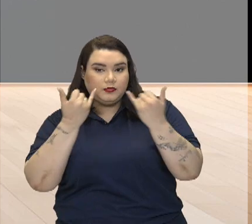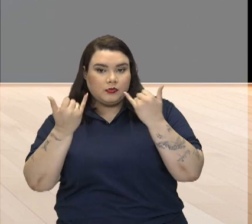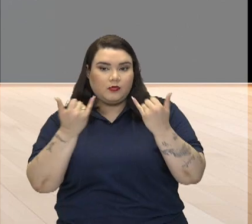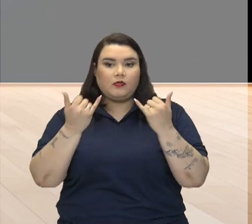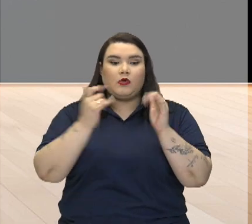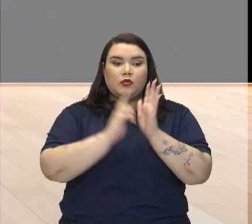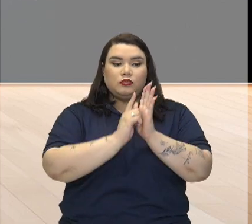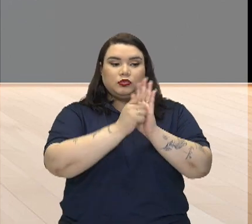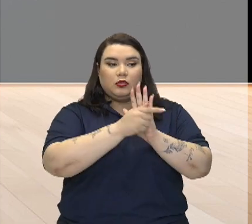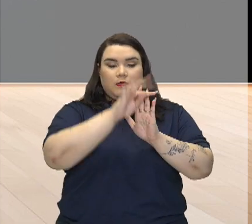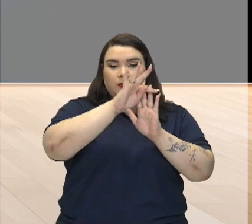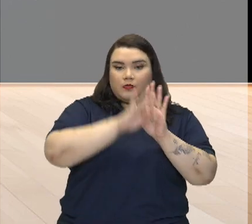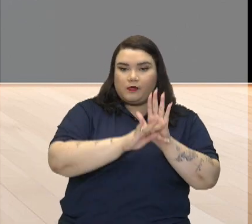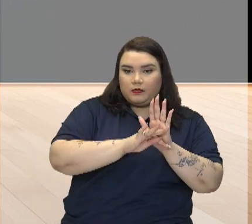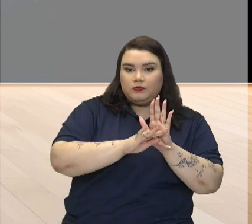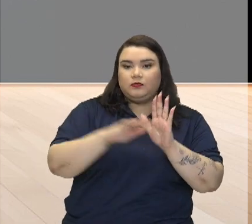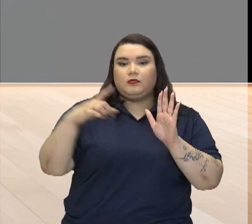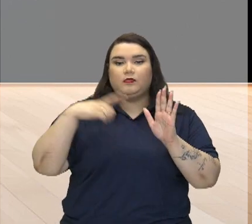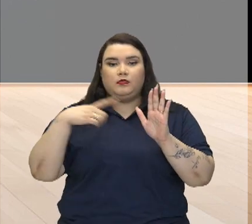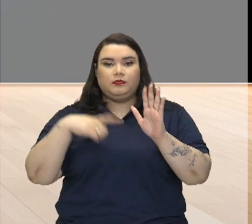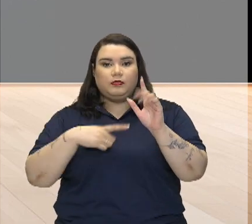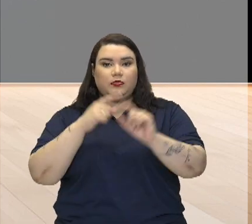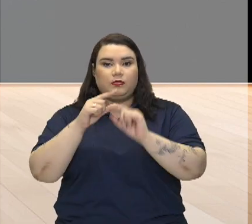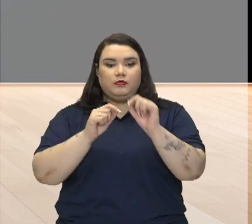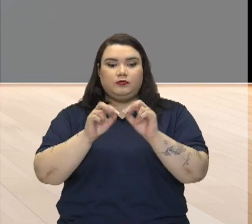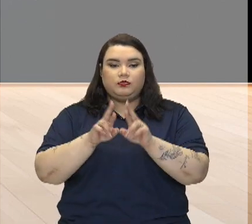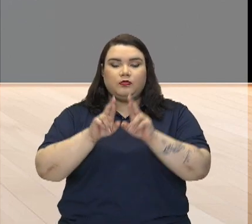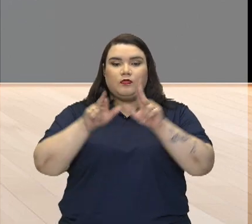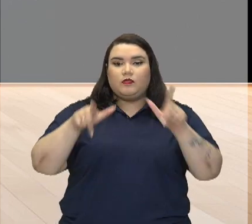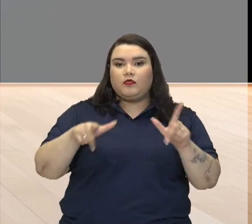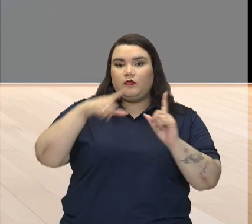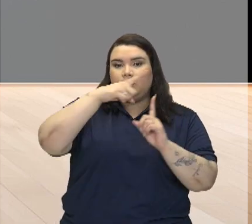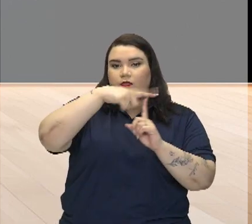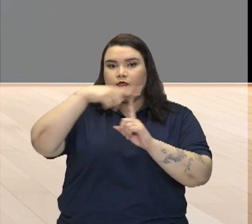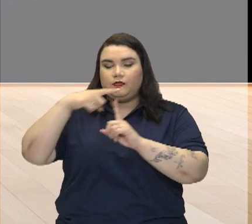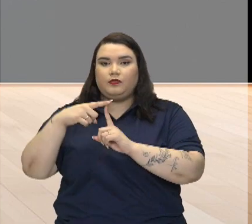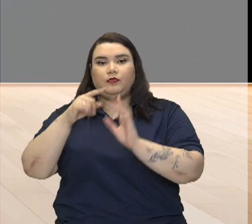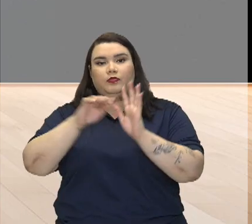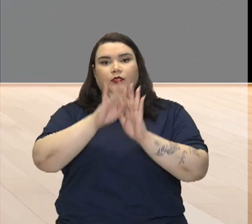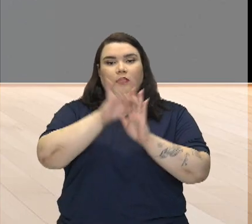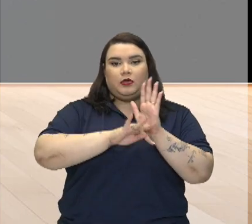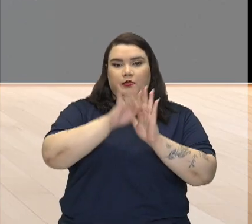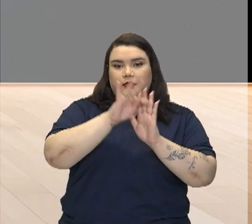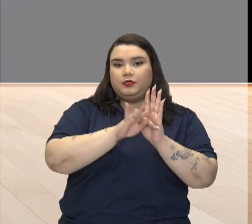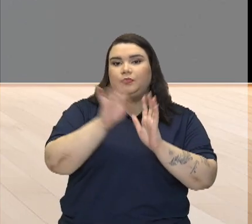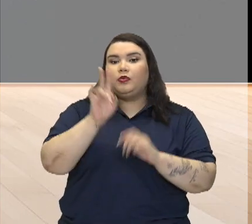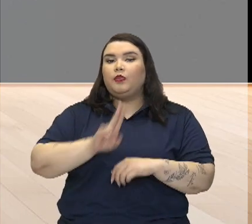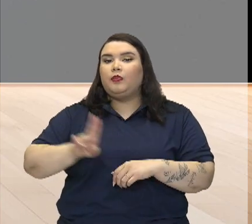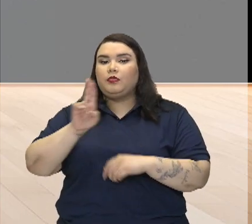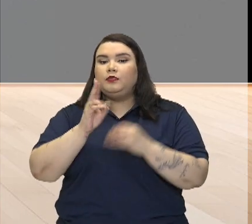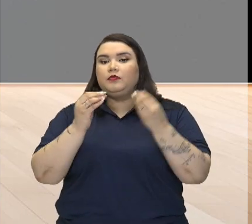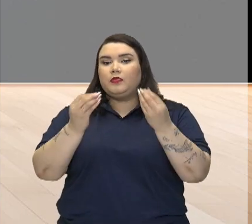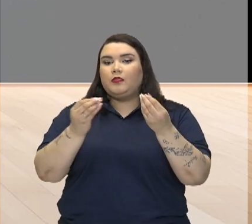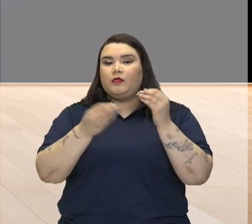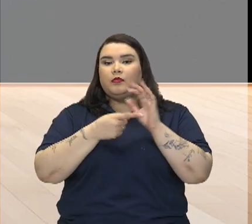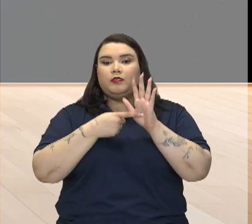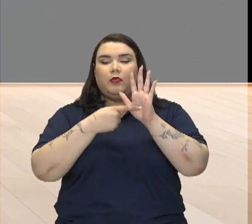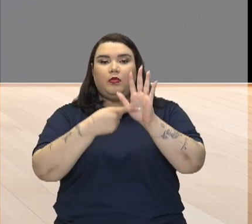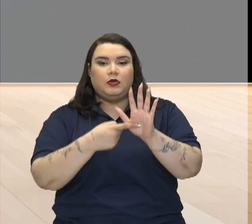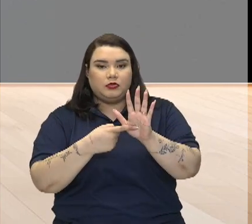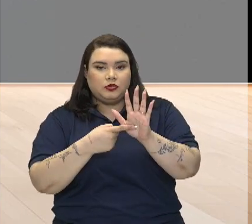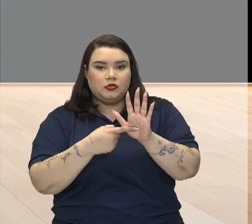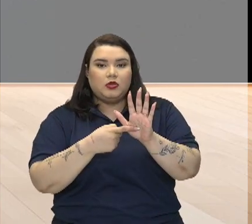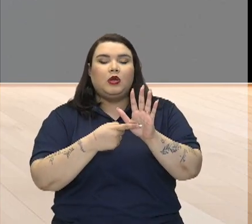gêneros textuais são as diferentes formas de textos usadas para transmitir as mensagens